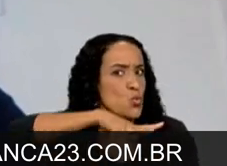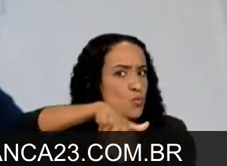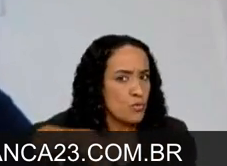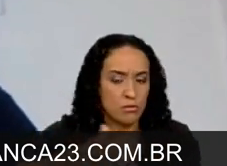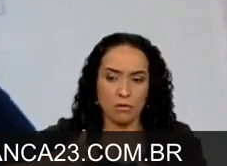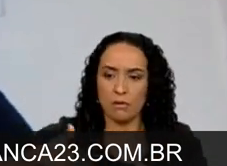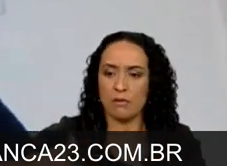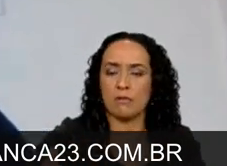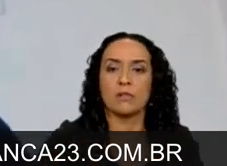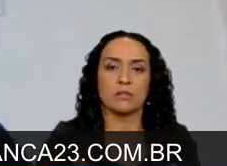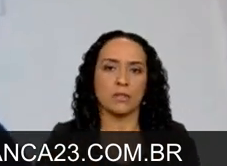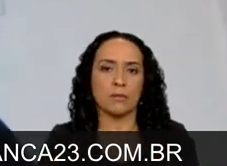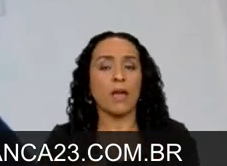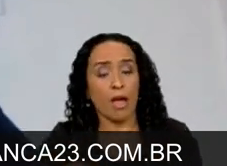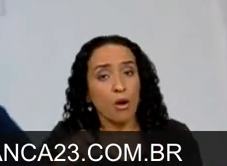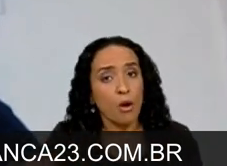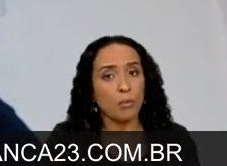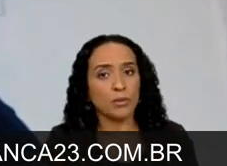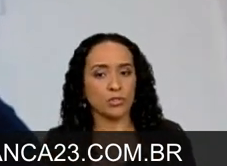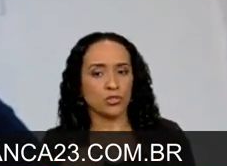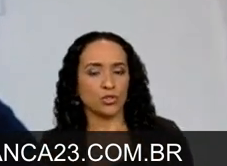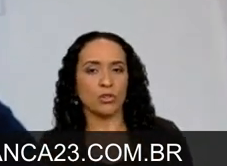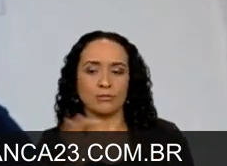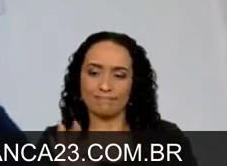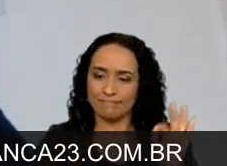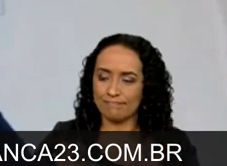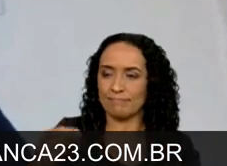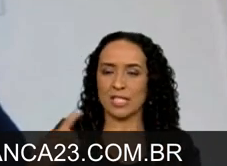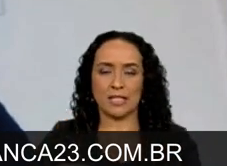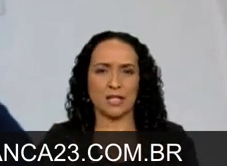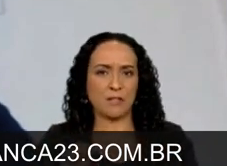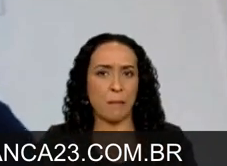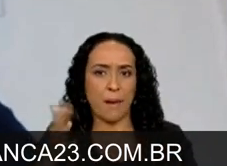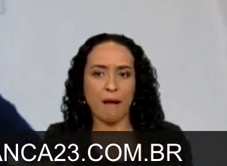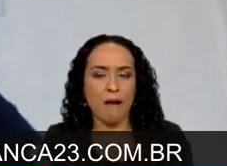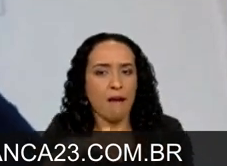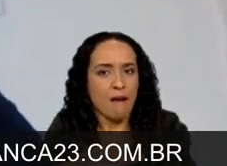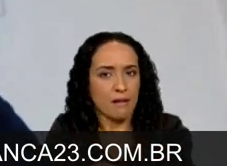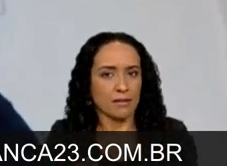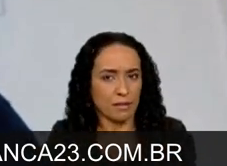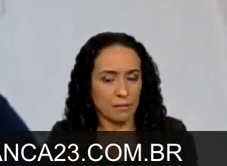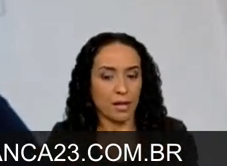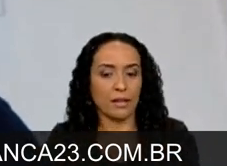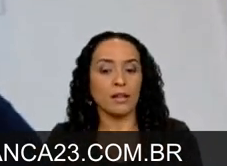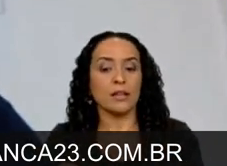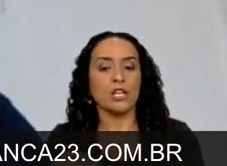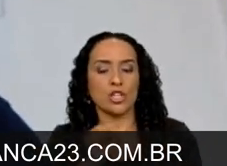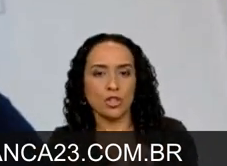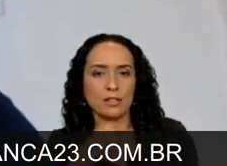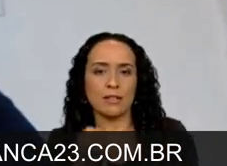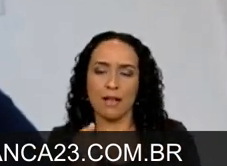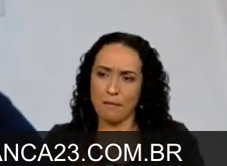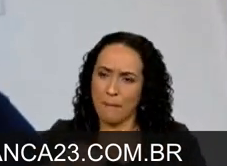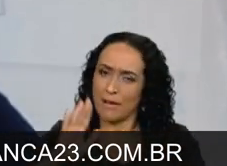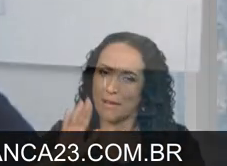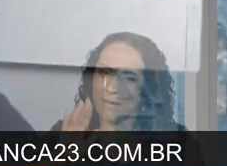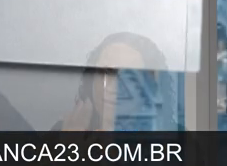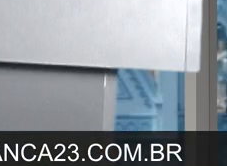próximos anos, que também pode ser uma oportunidade da gente reformar nossas cidades para serem mais inclusivas e tornar nossa sociedade mais desenvolvida